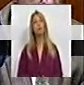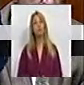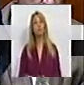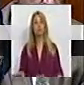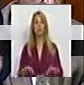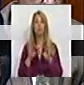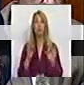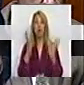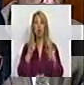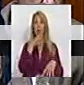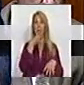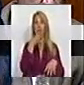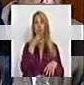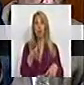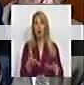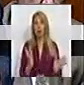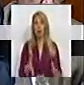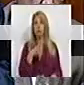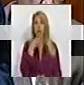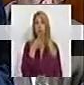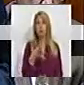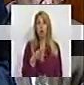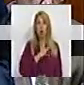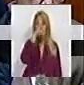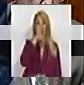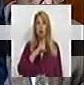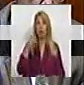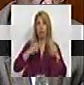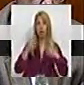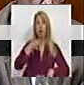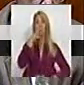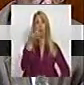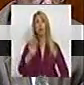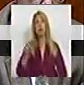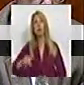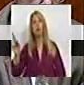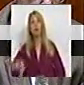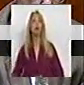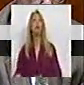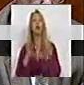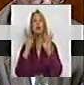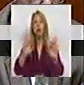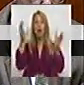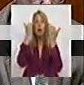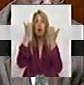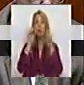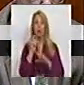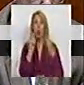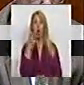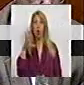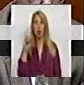Como já foi explicado várias vezes pelo Sr. Ministro das Finanças, como consta do comunicado do